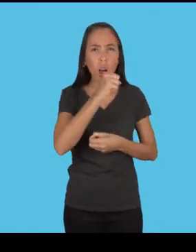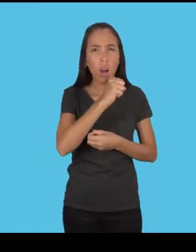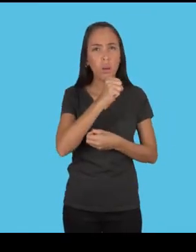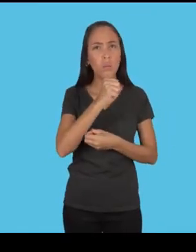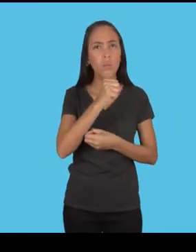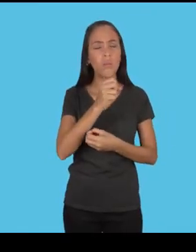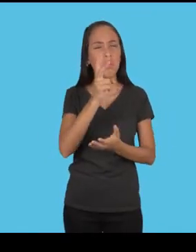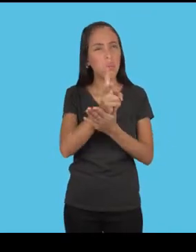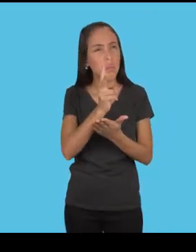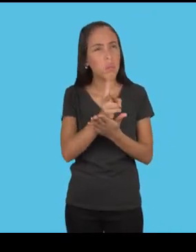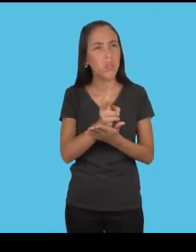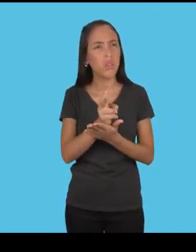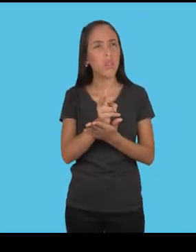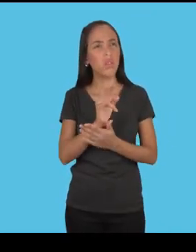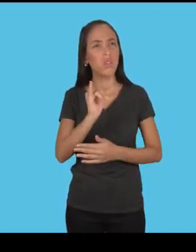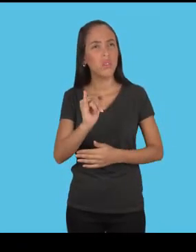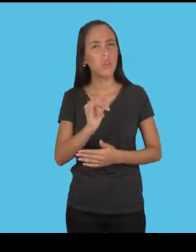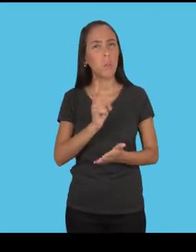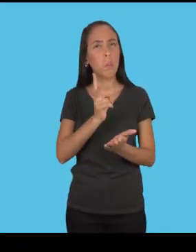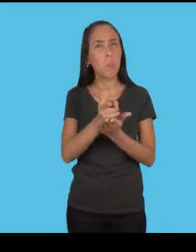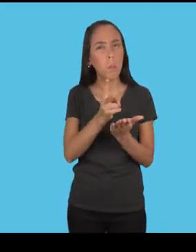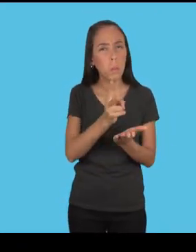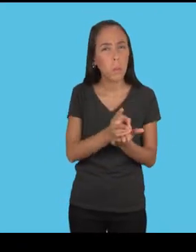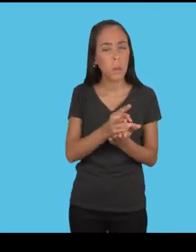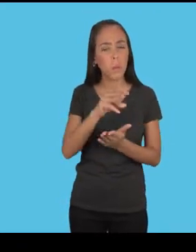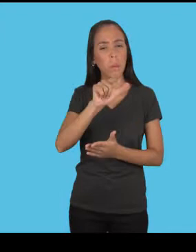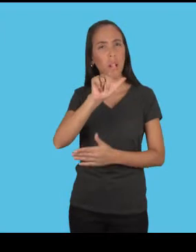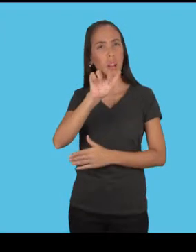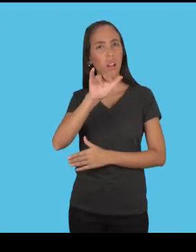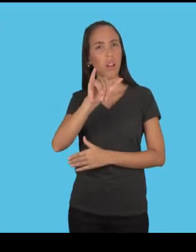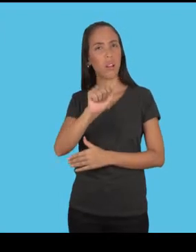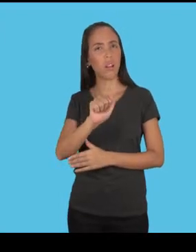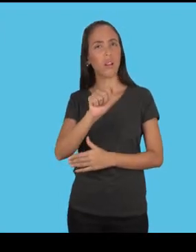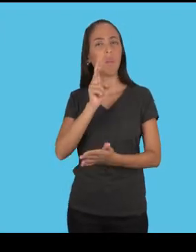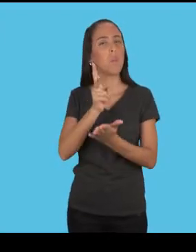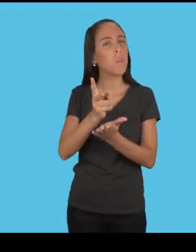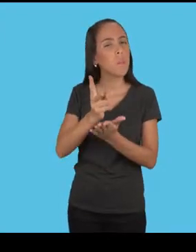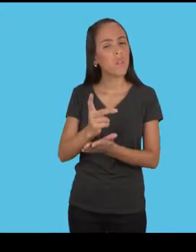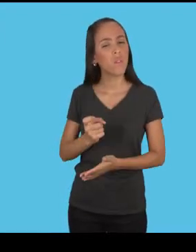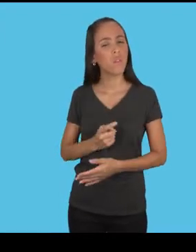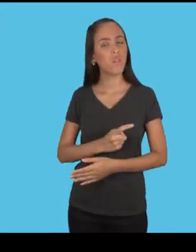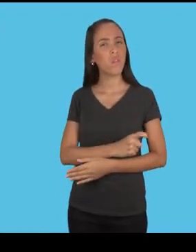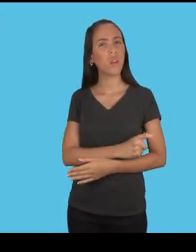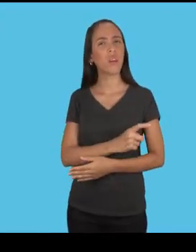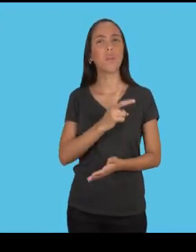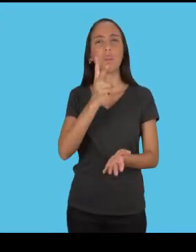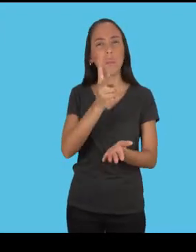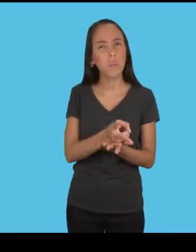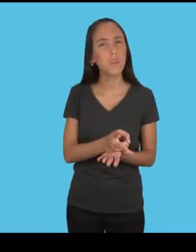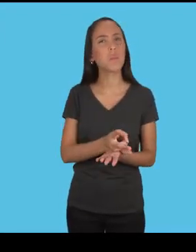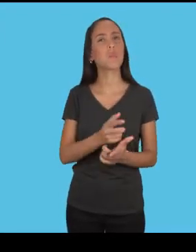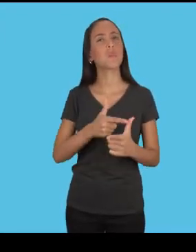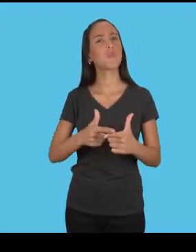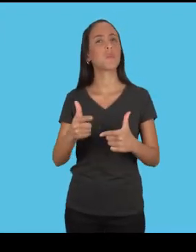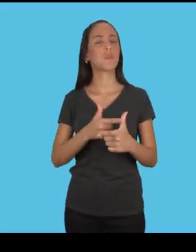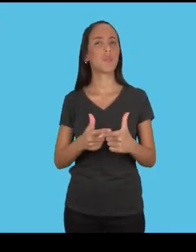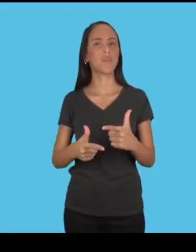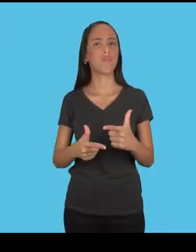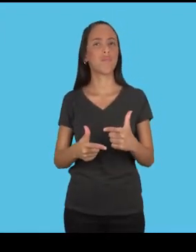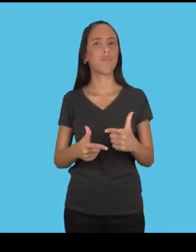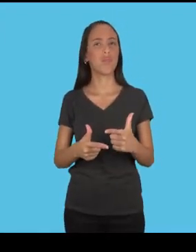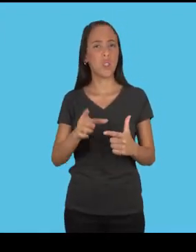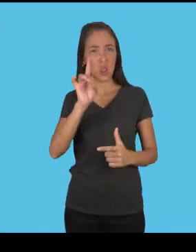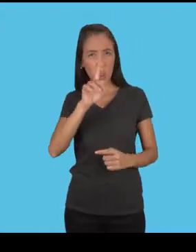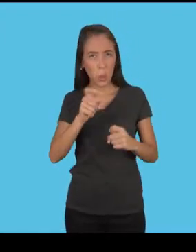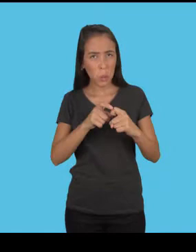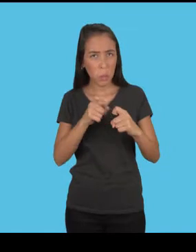consulta, com as mesmas infecções, a mesma malária, as mesmas verminoses e os mesmos problemas. Mais que